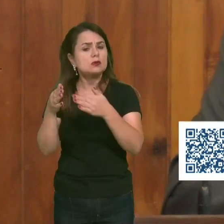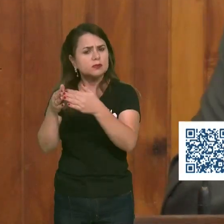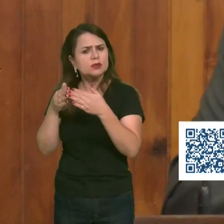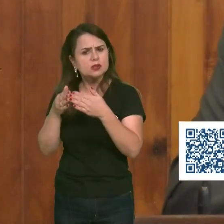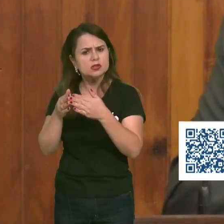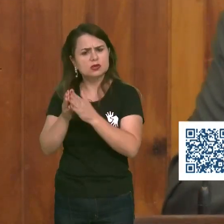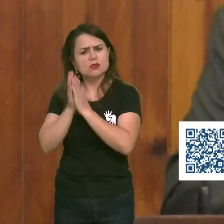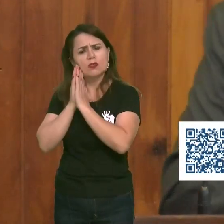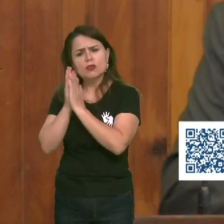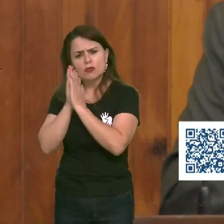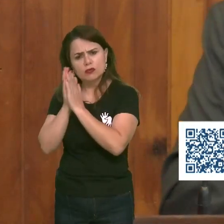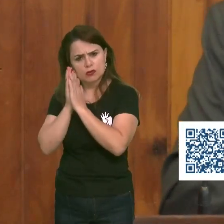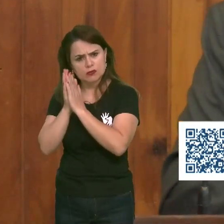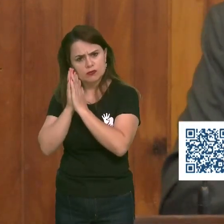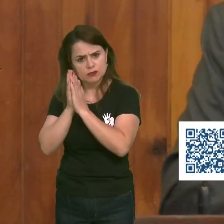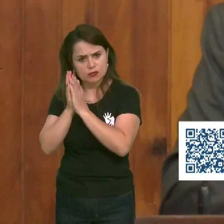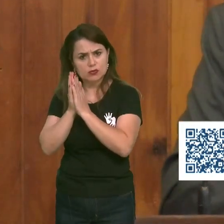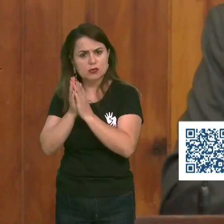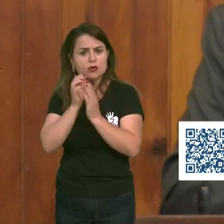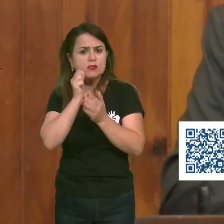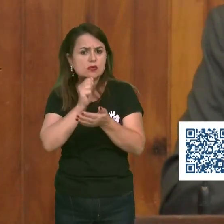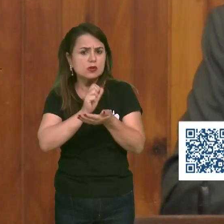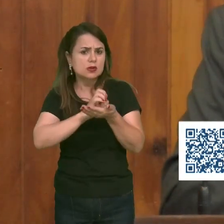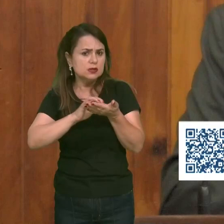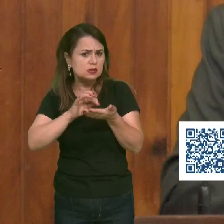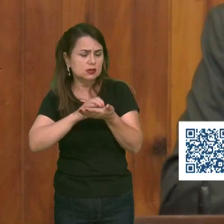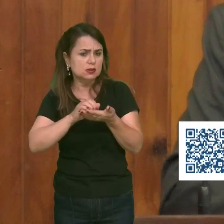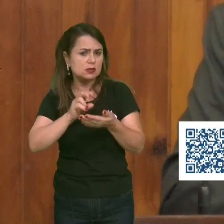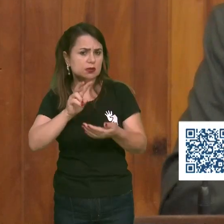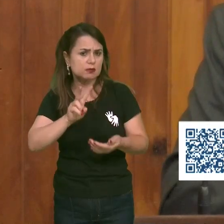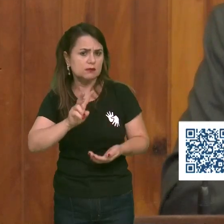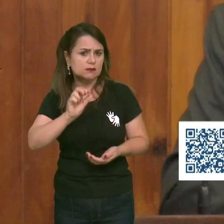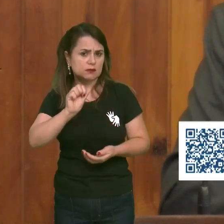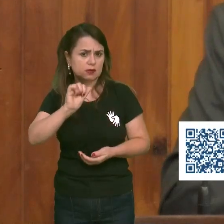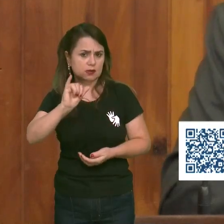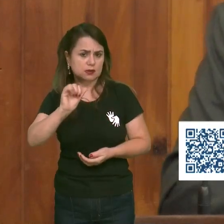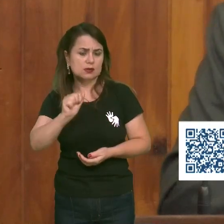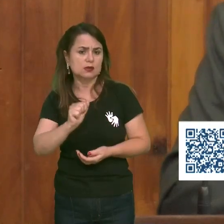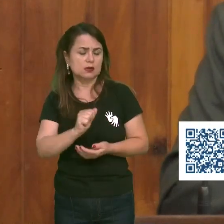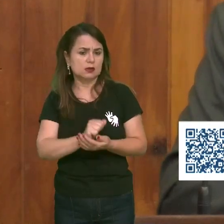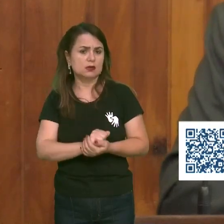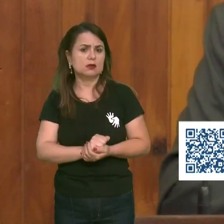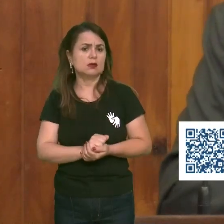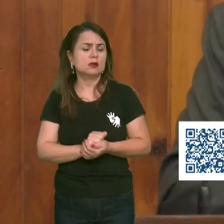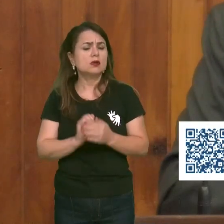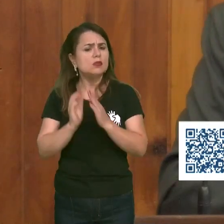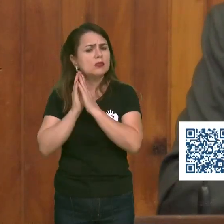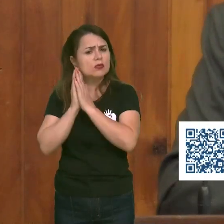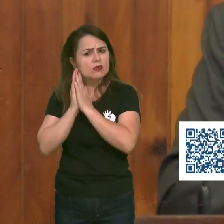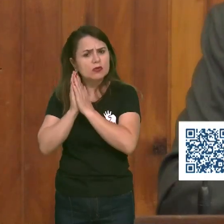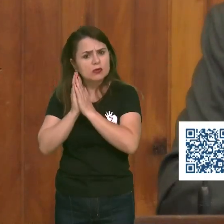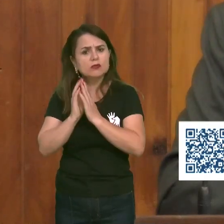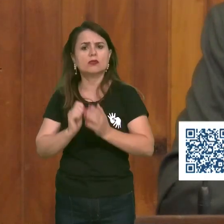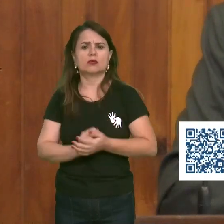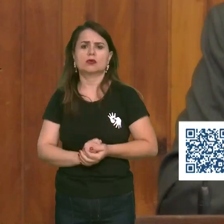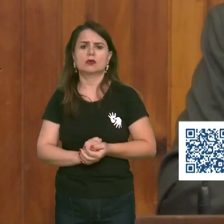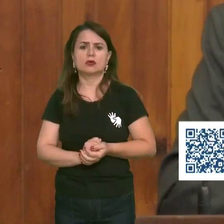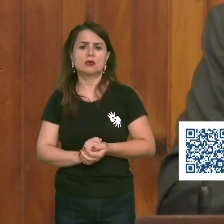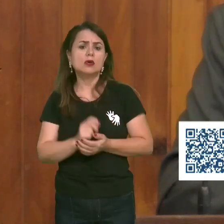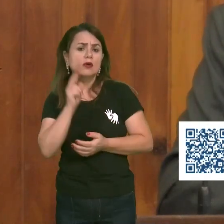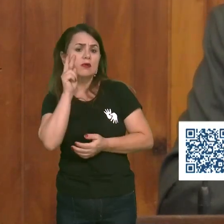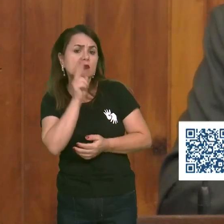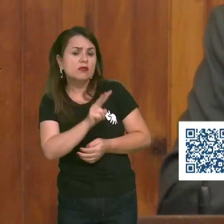vamos implorar aqui a secretária Vânia Lombardi que realmente